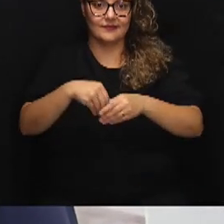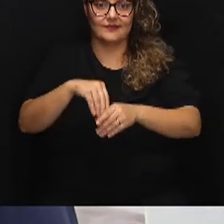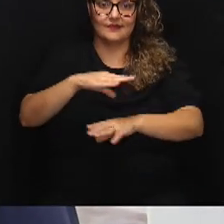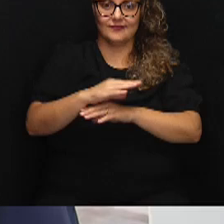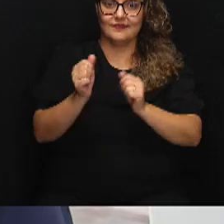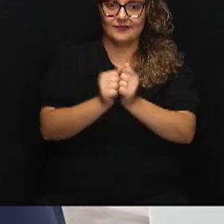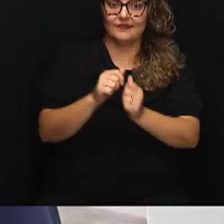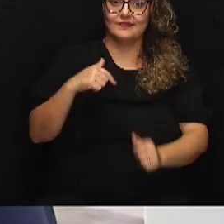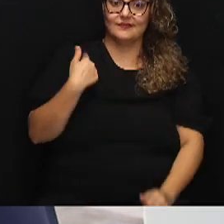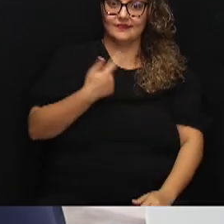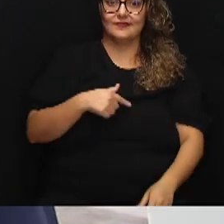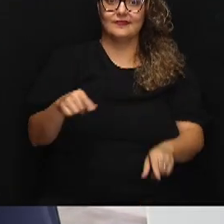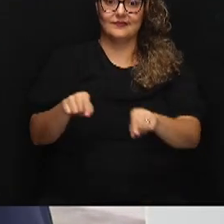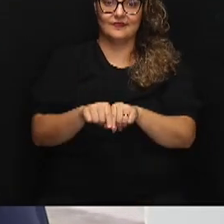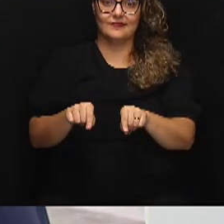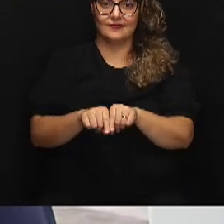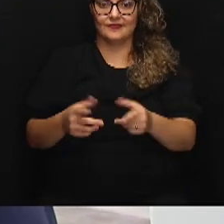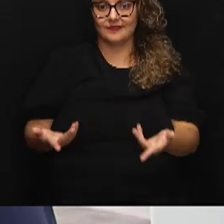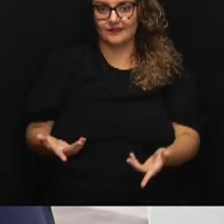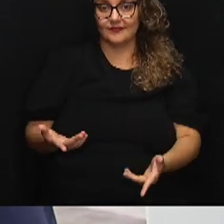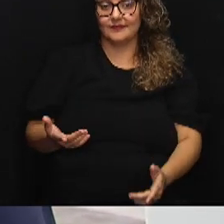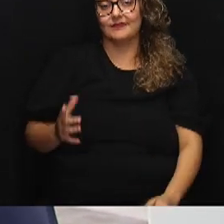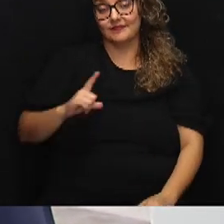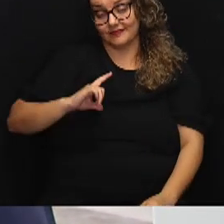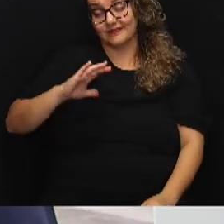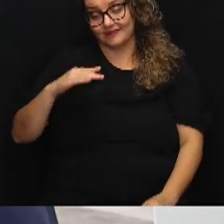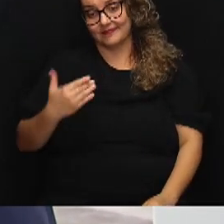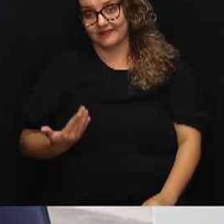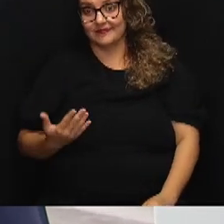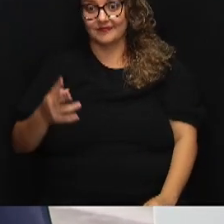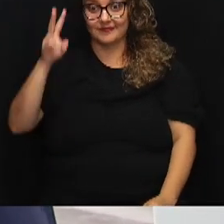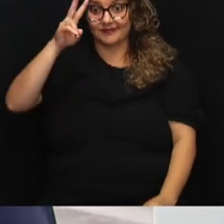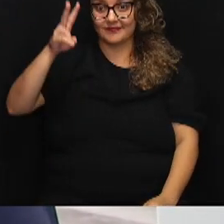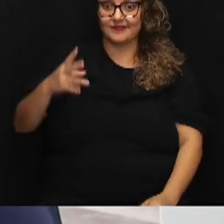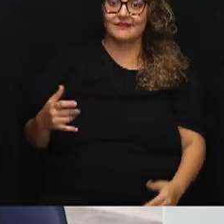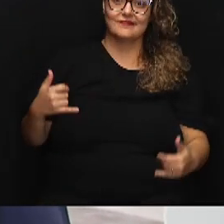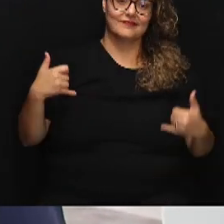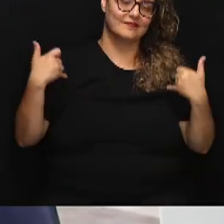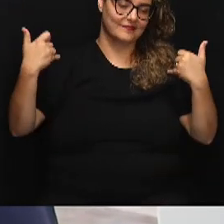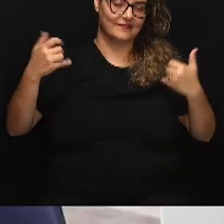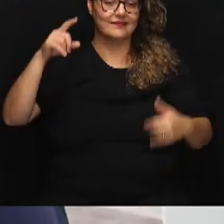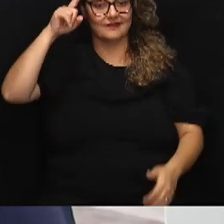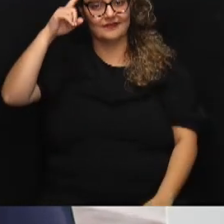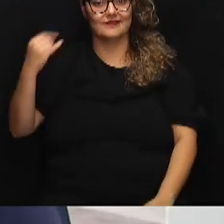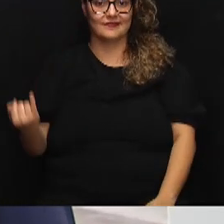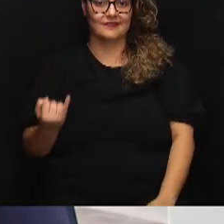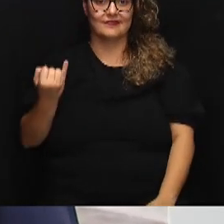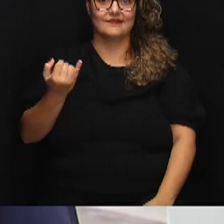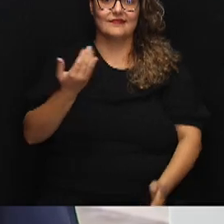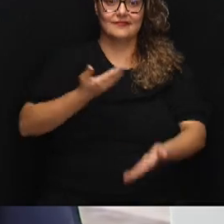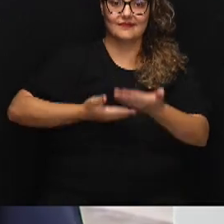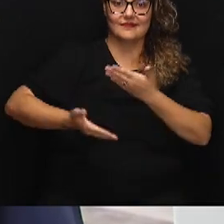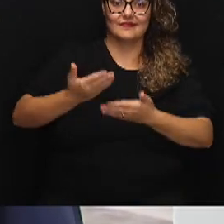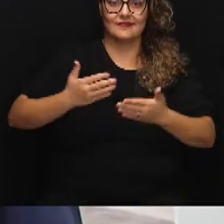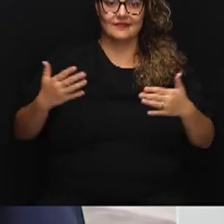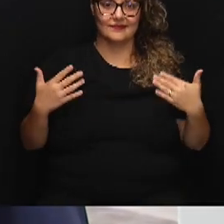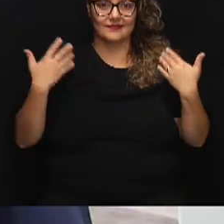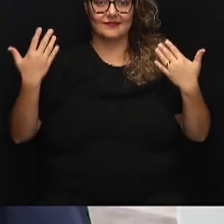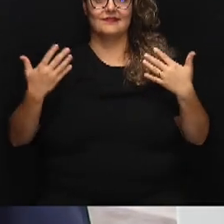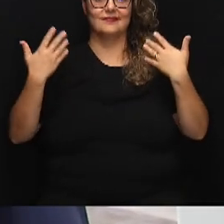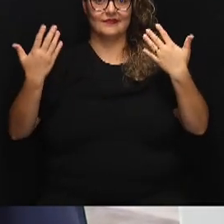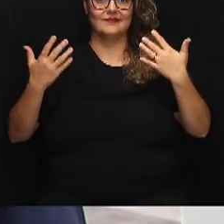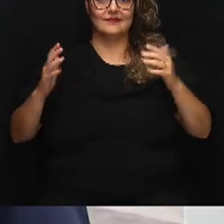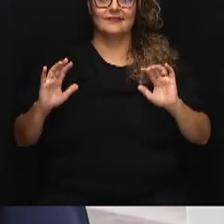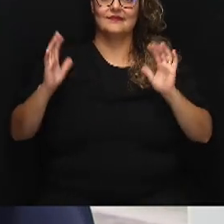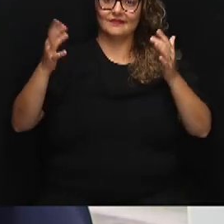conosco, além de ter o prestígio, de ser lembrado nessa data especial, da gente poder compartilhar a alegria da comemoração